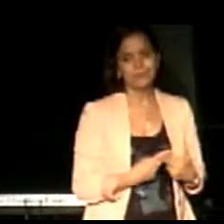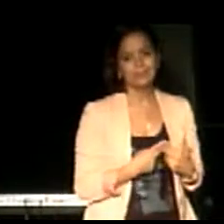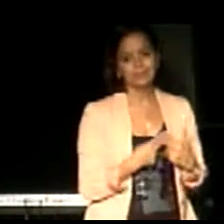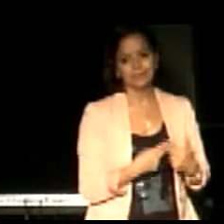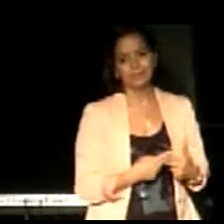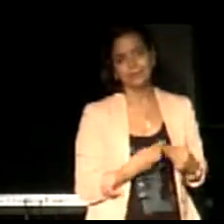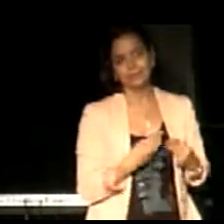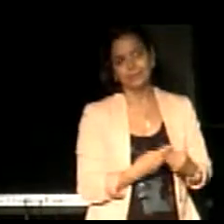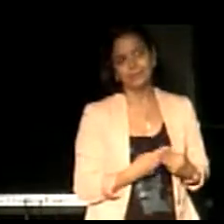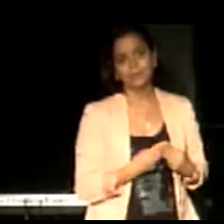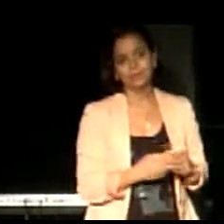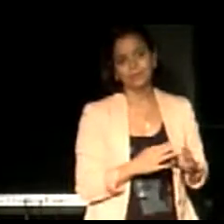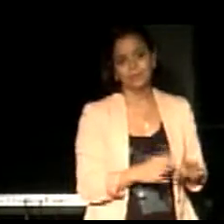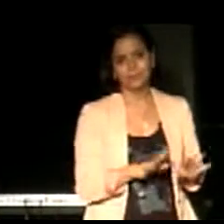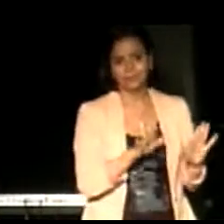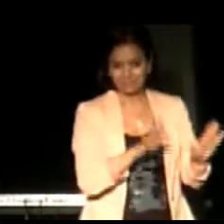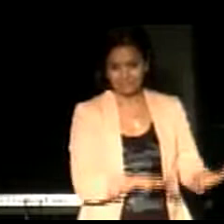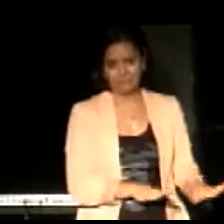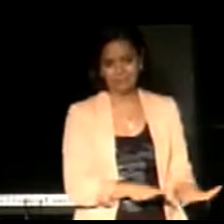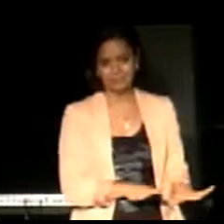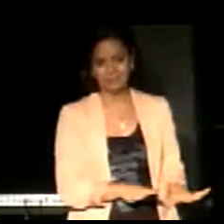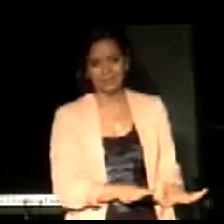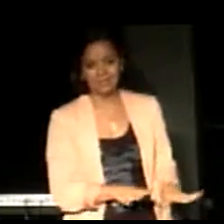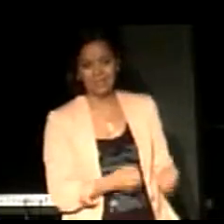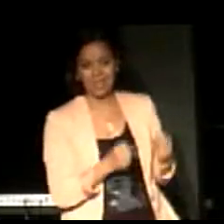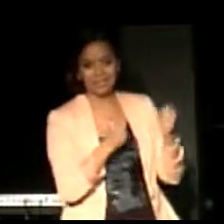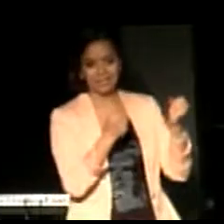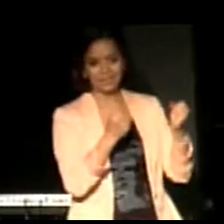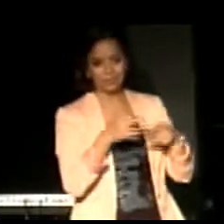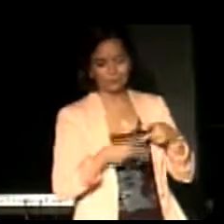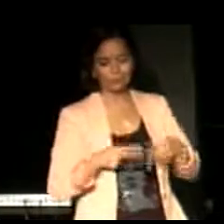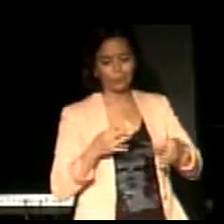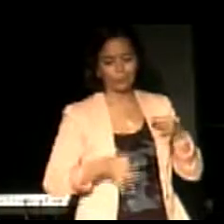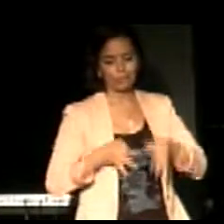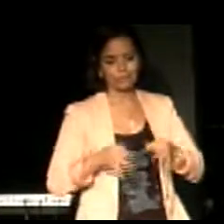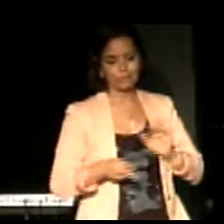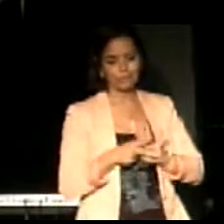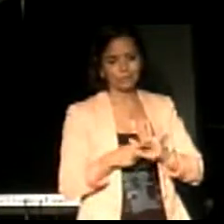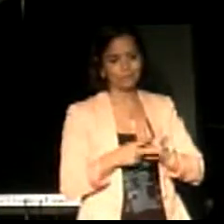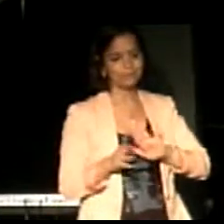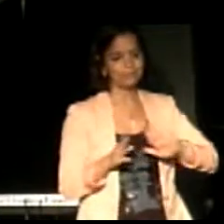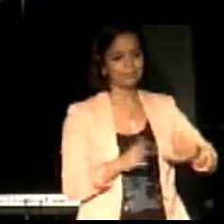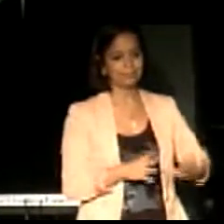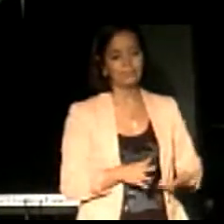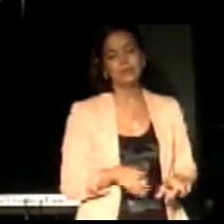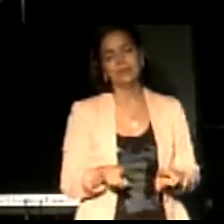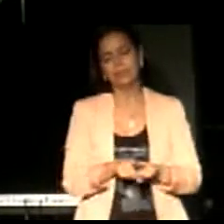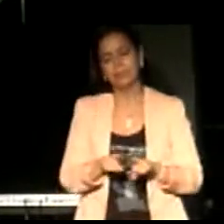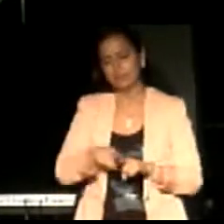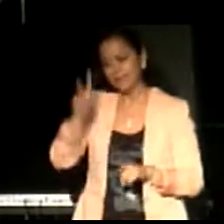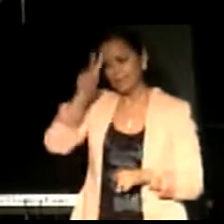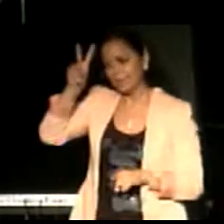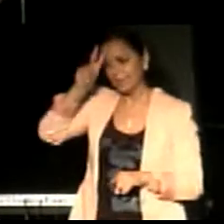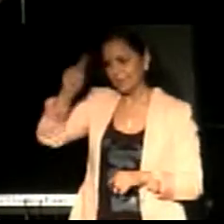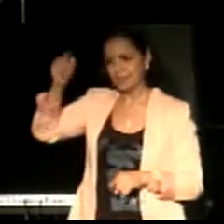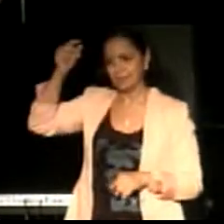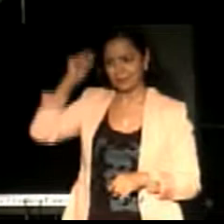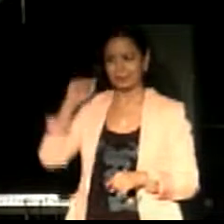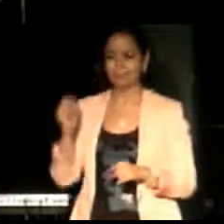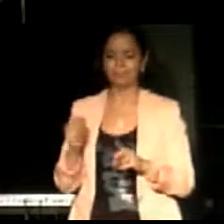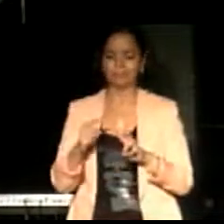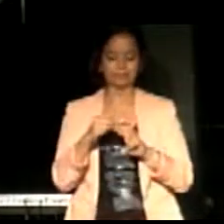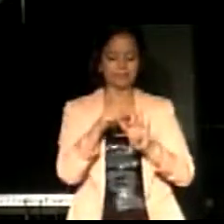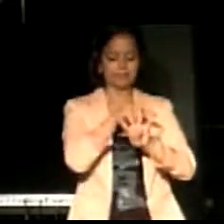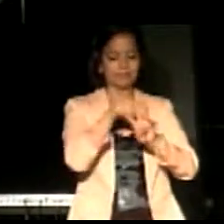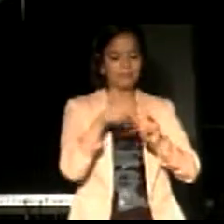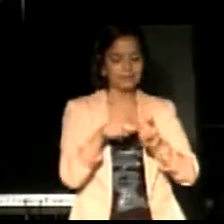Bem-aventurados pobres em espírito. Eu reconheço a minha miserabilidade. Eu reconheço o meu pecado diante de Deus.